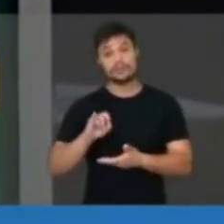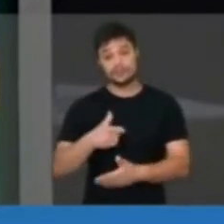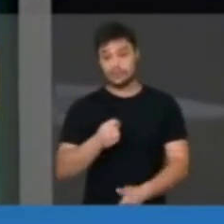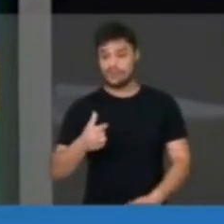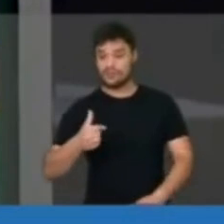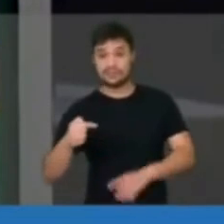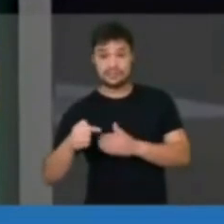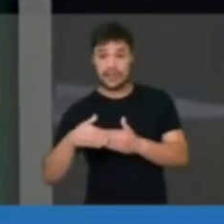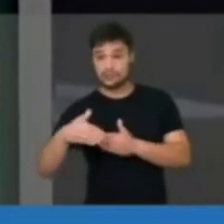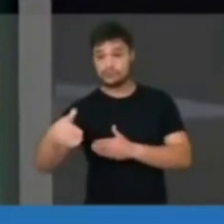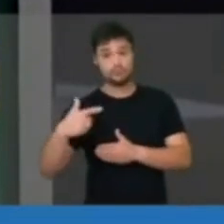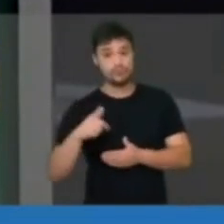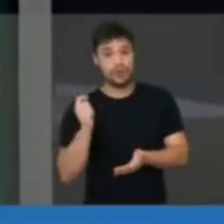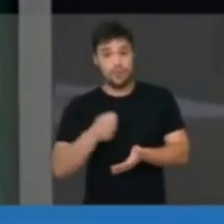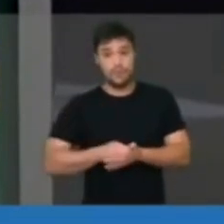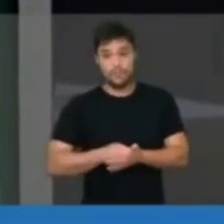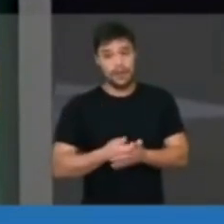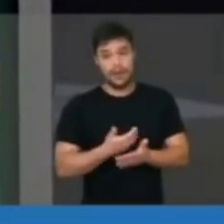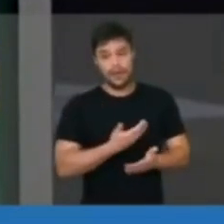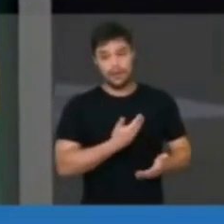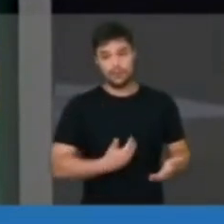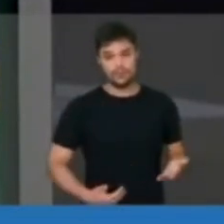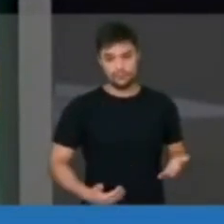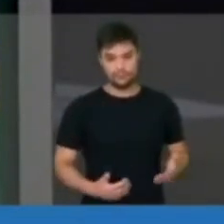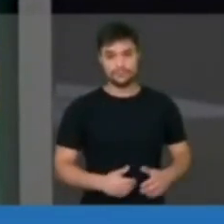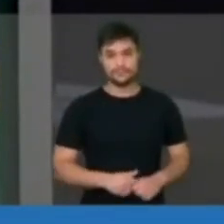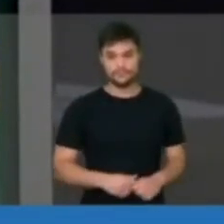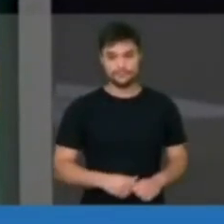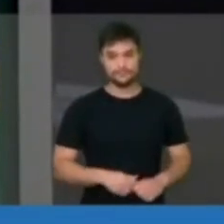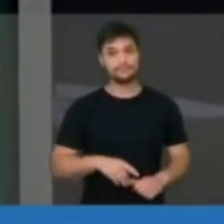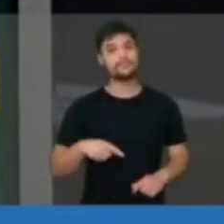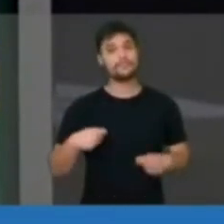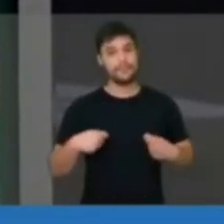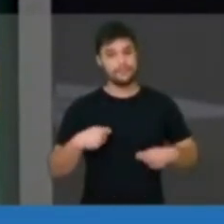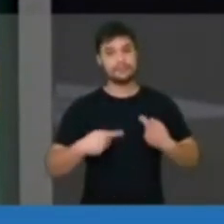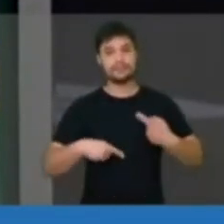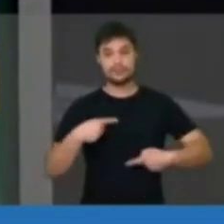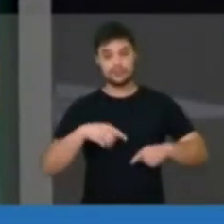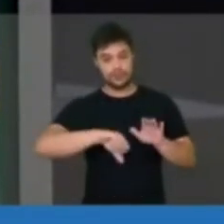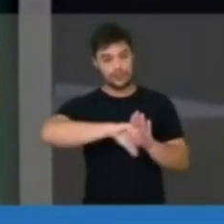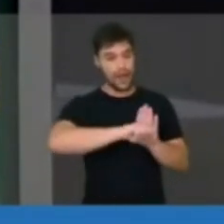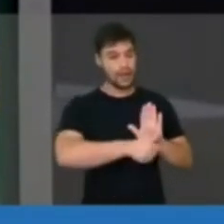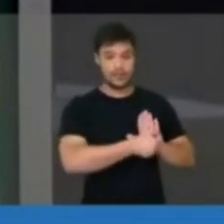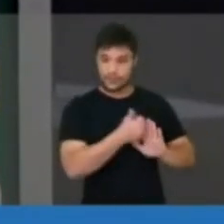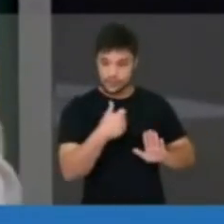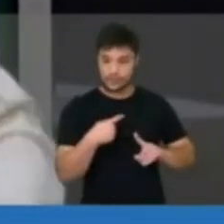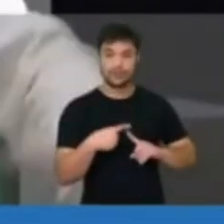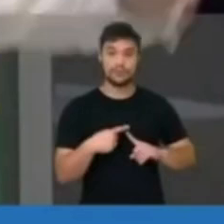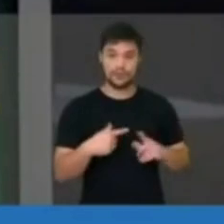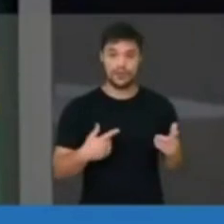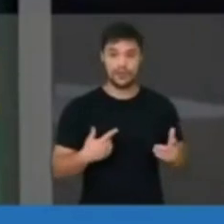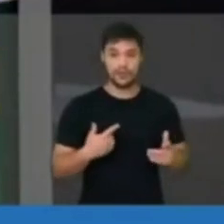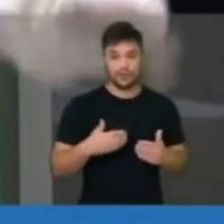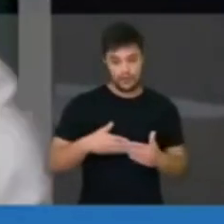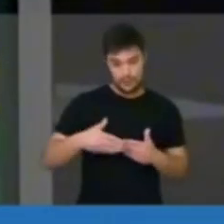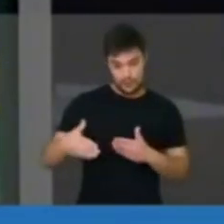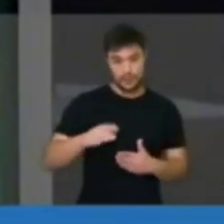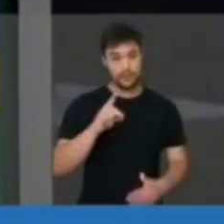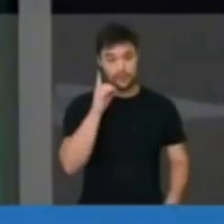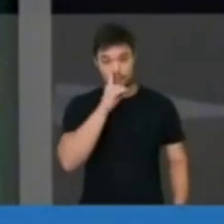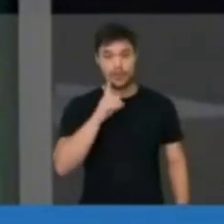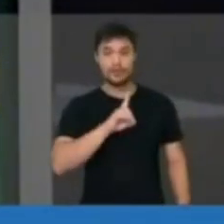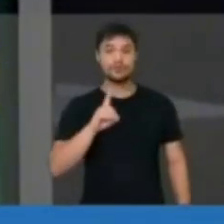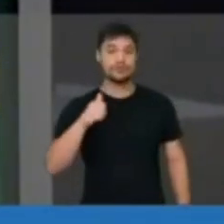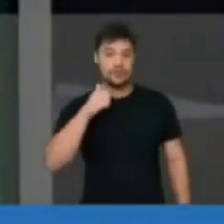não teremos como pagar nem as contas básicas. É preciso discutir a anistia, pois temos no próximo domingo, Dia das Mães,